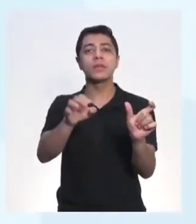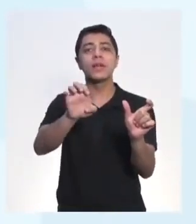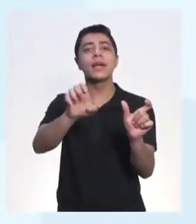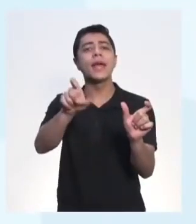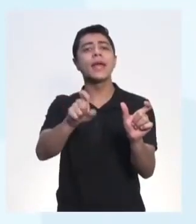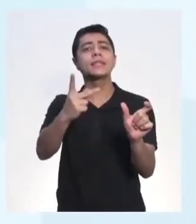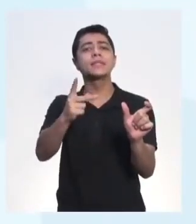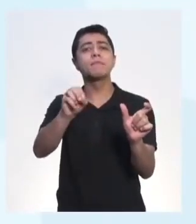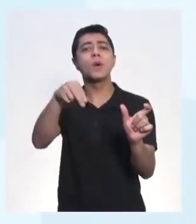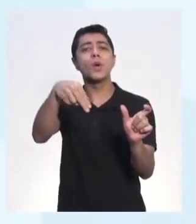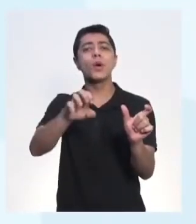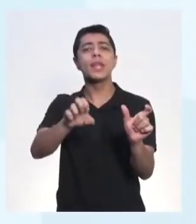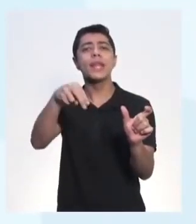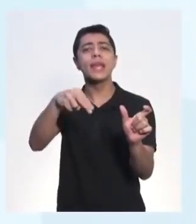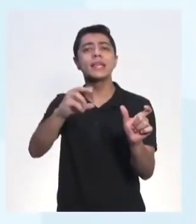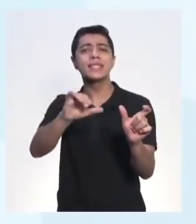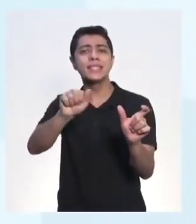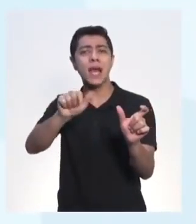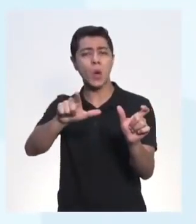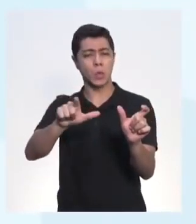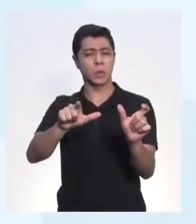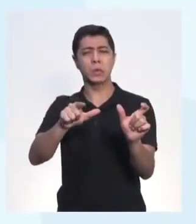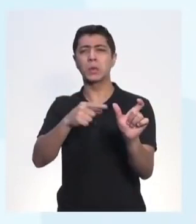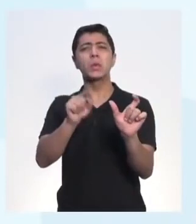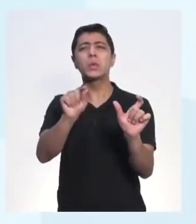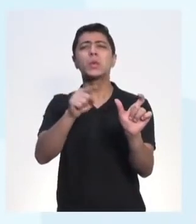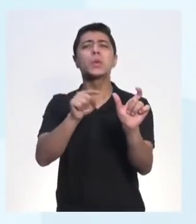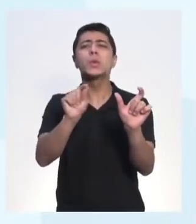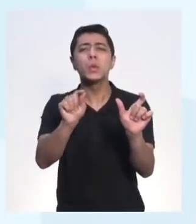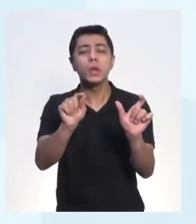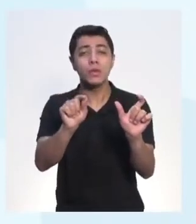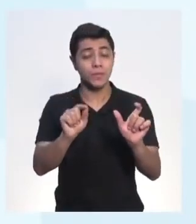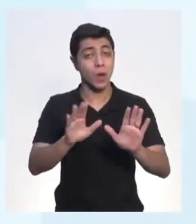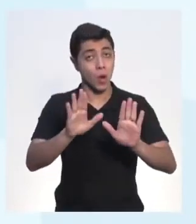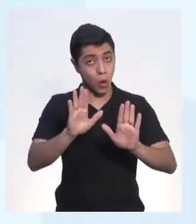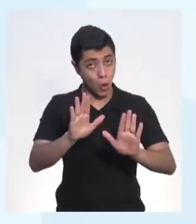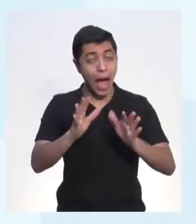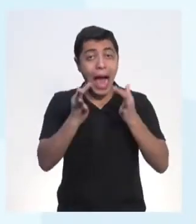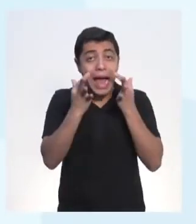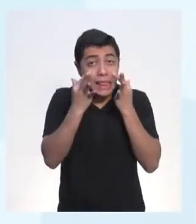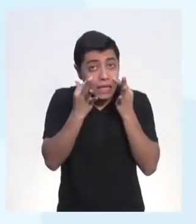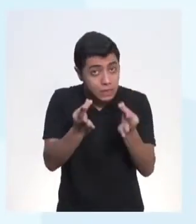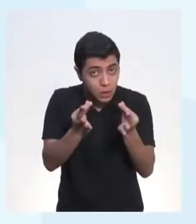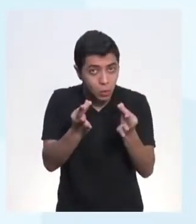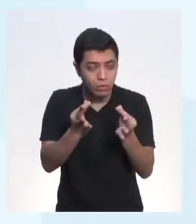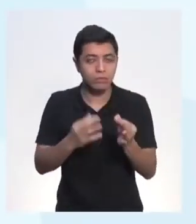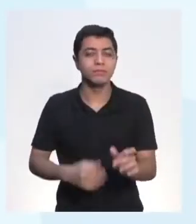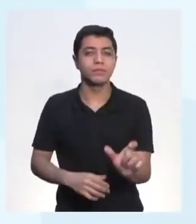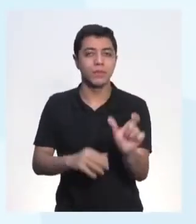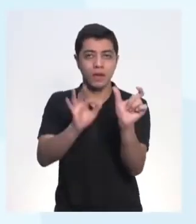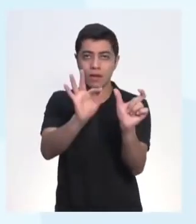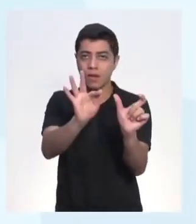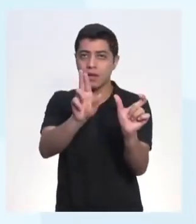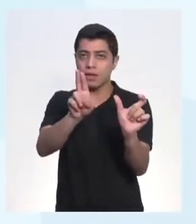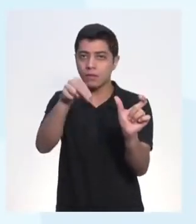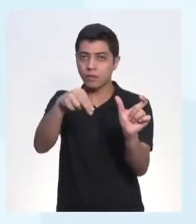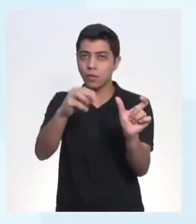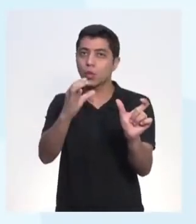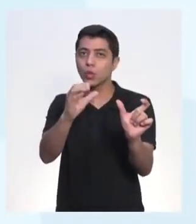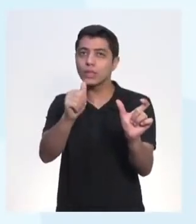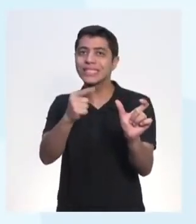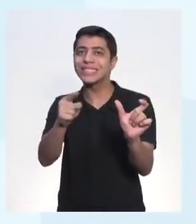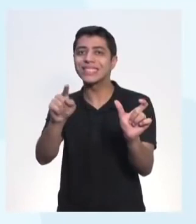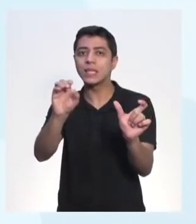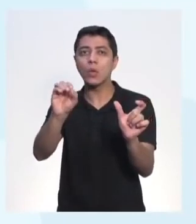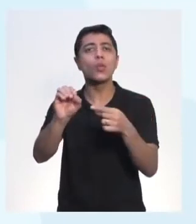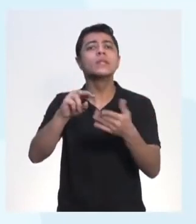Professora Roberta, toda vez que fala função, eu tenho que pensar no quê mesmo? Função é uma relação entre duas letras, entre